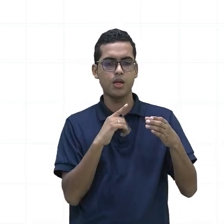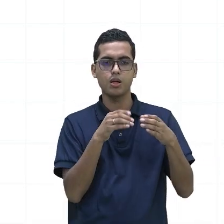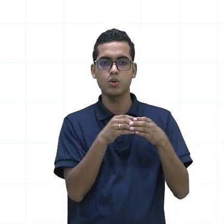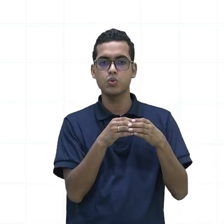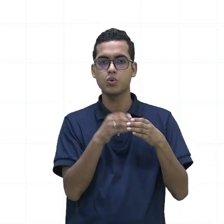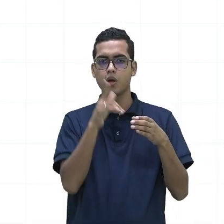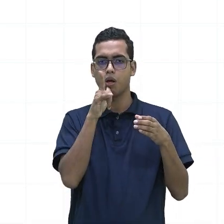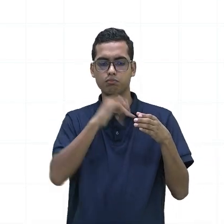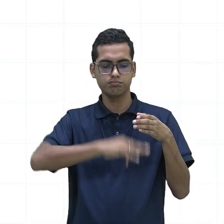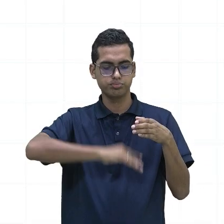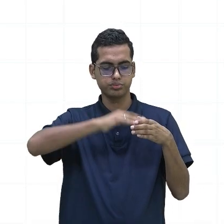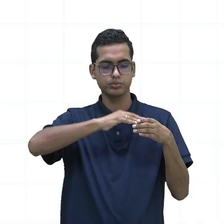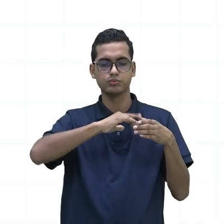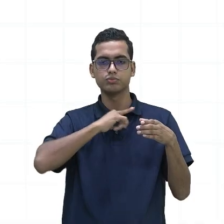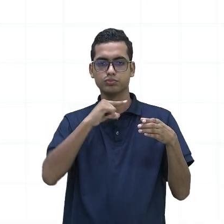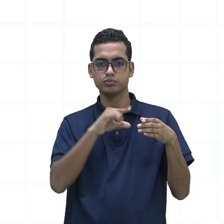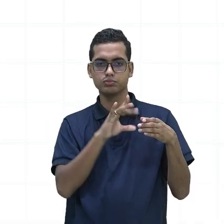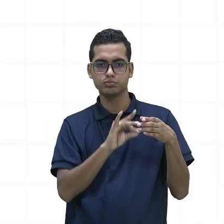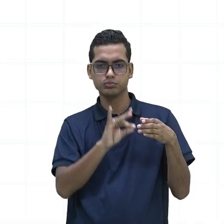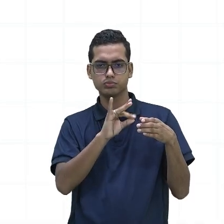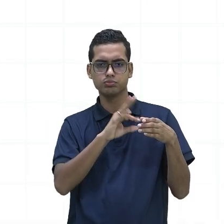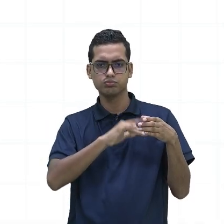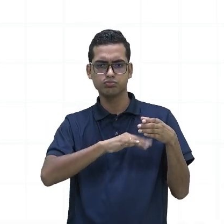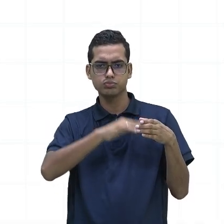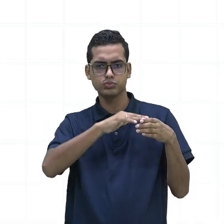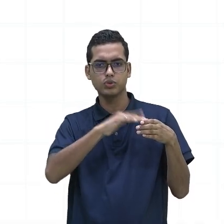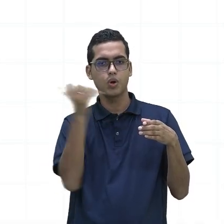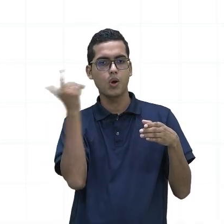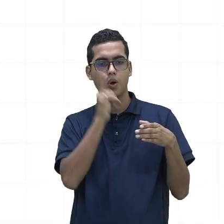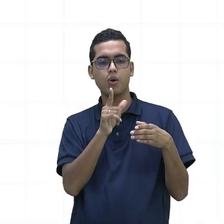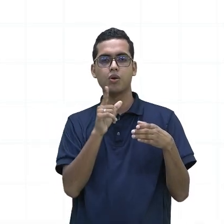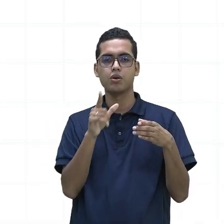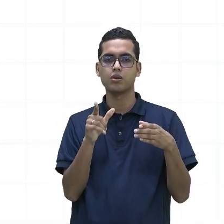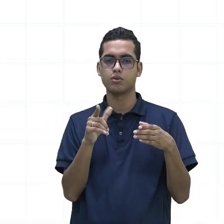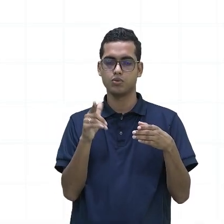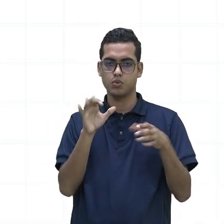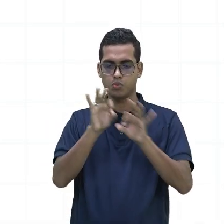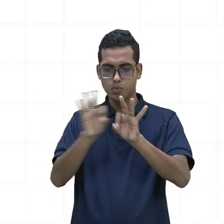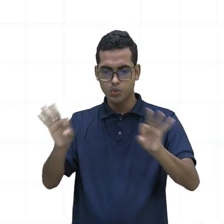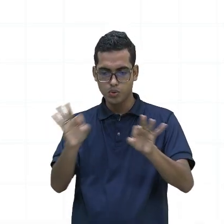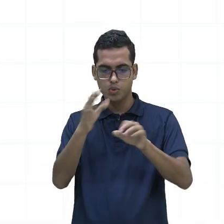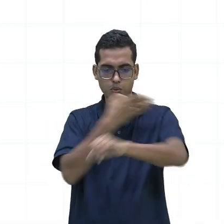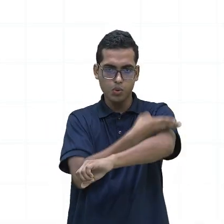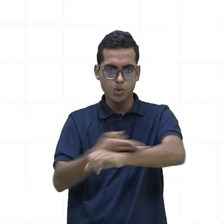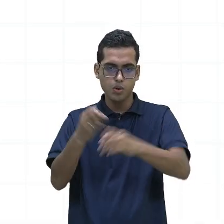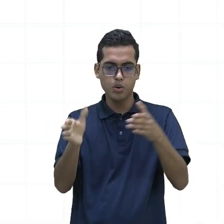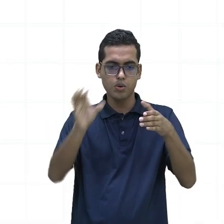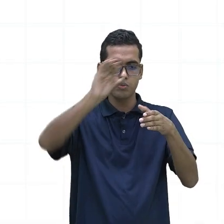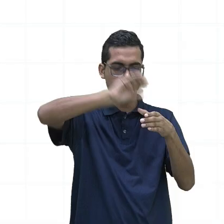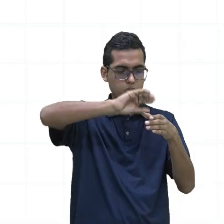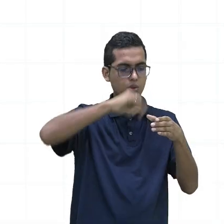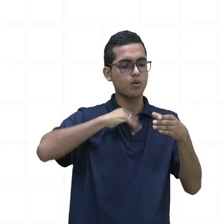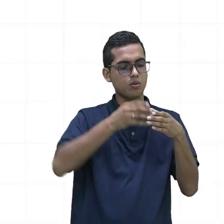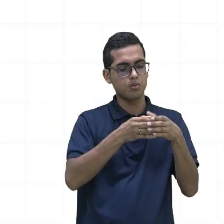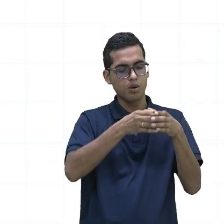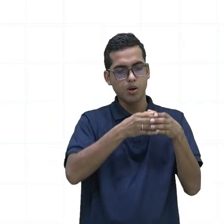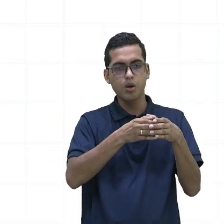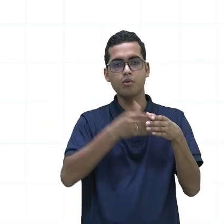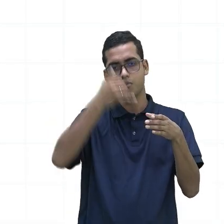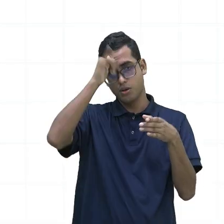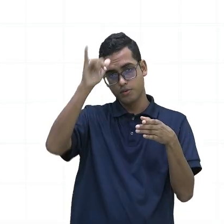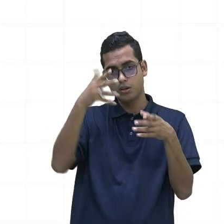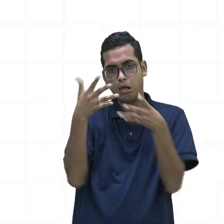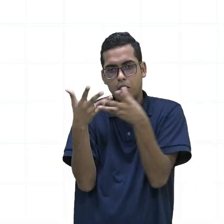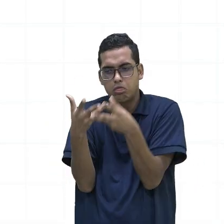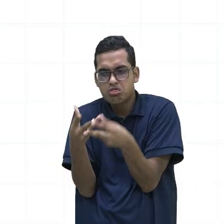embalagem, para que ele possa, então, durar um determinado tempo, para que ele não estrague aí dentro desse